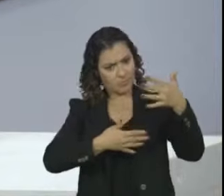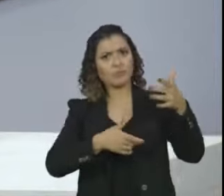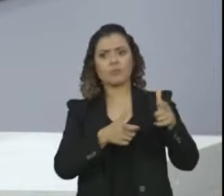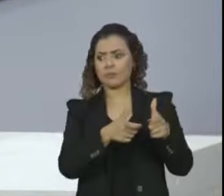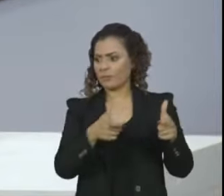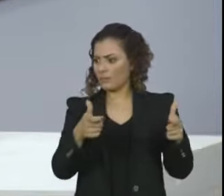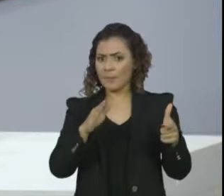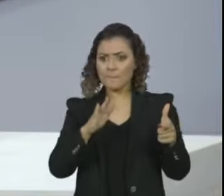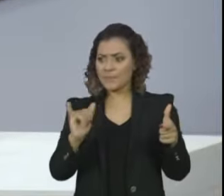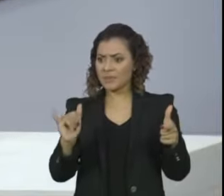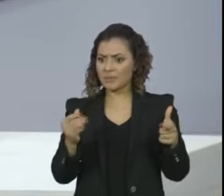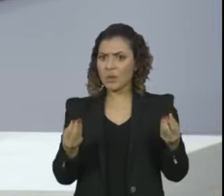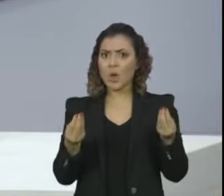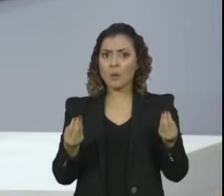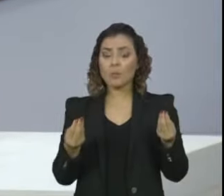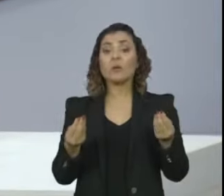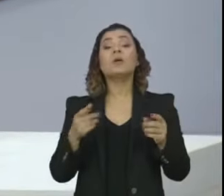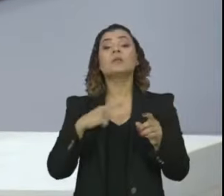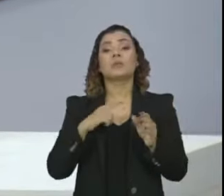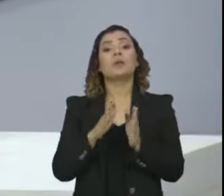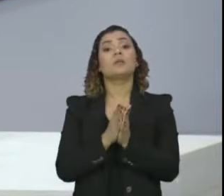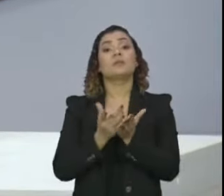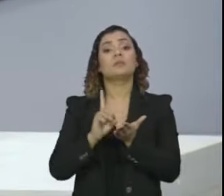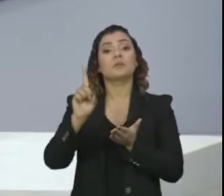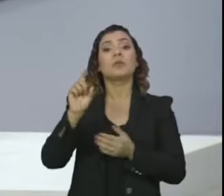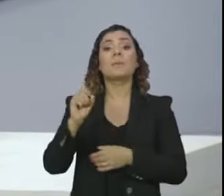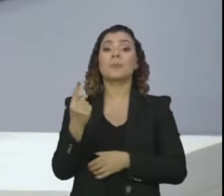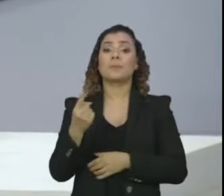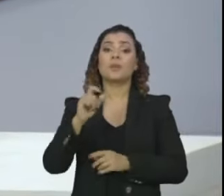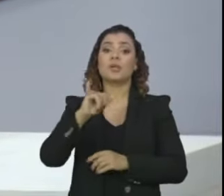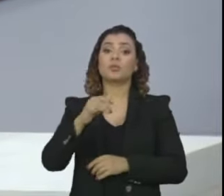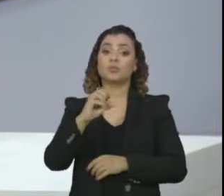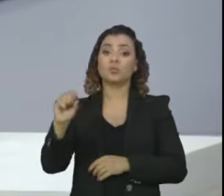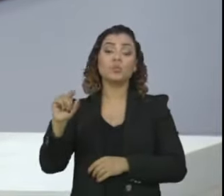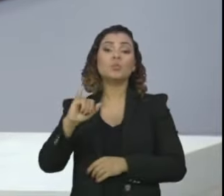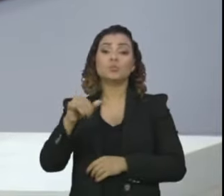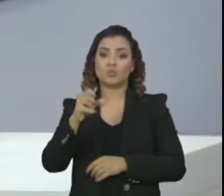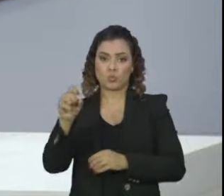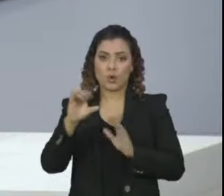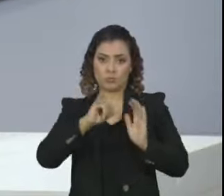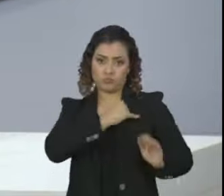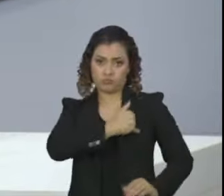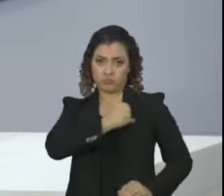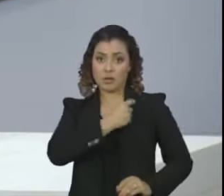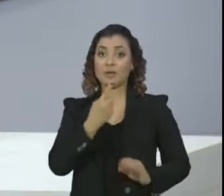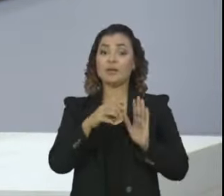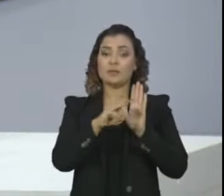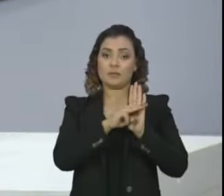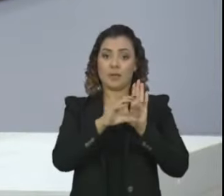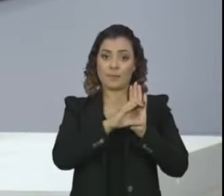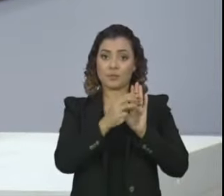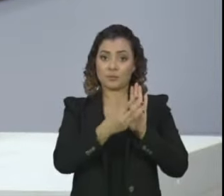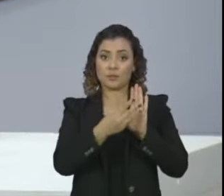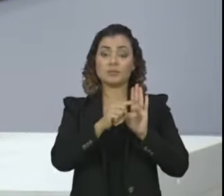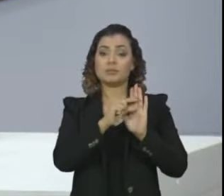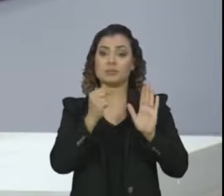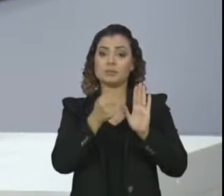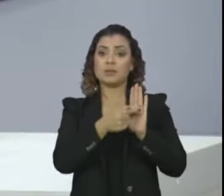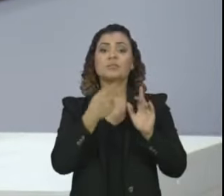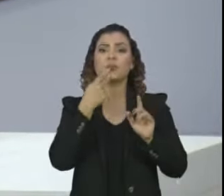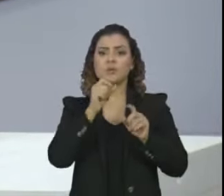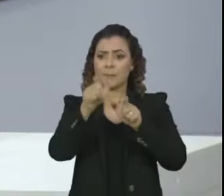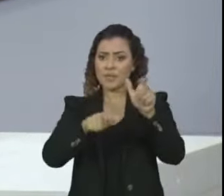adiciono o texto de 1ª João 3 17 que diz que se alguém tiver recursos materiais e vende seu irmão em necessidade